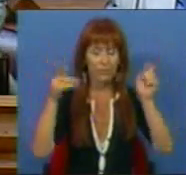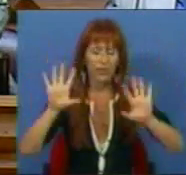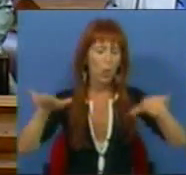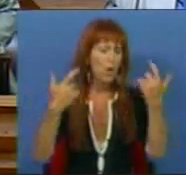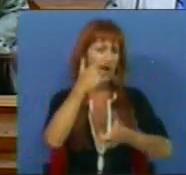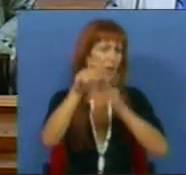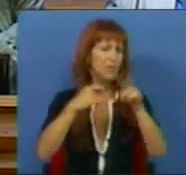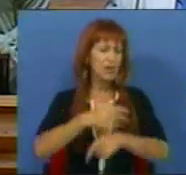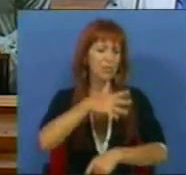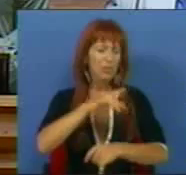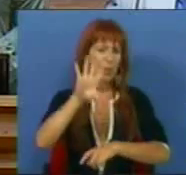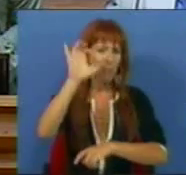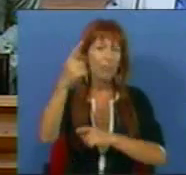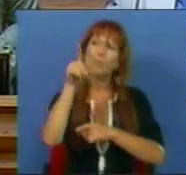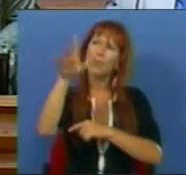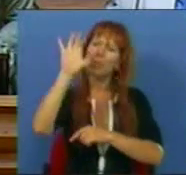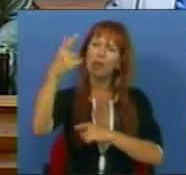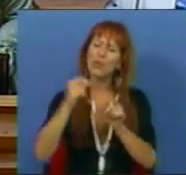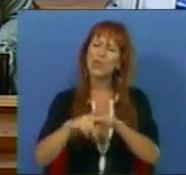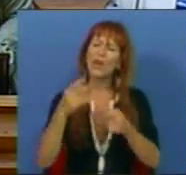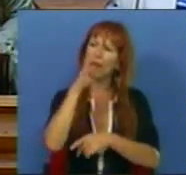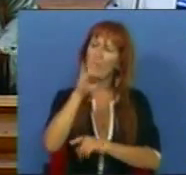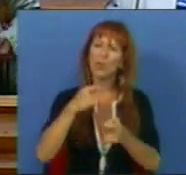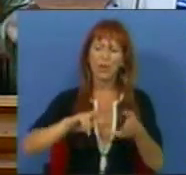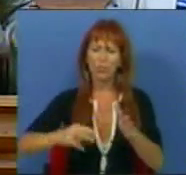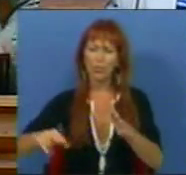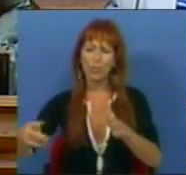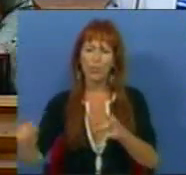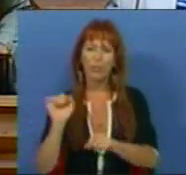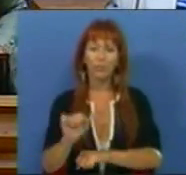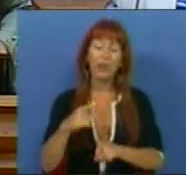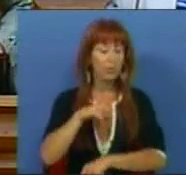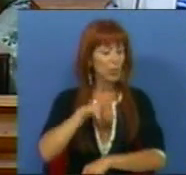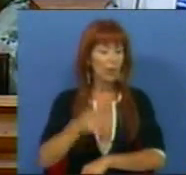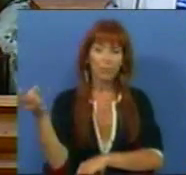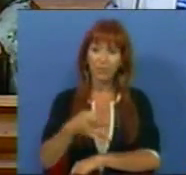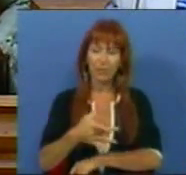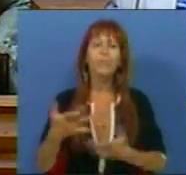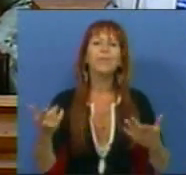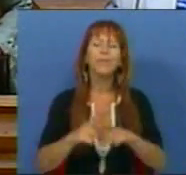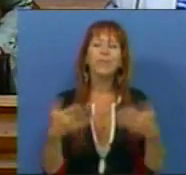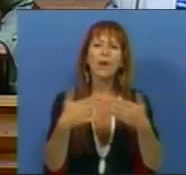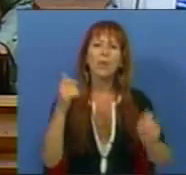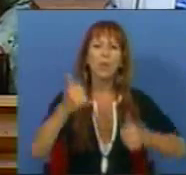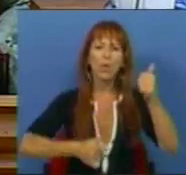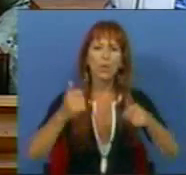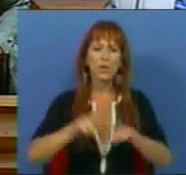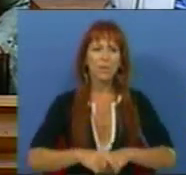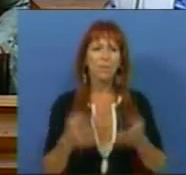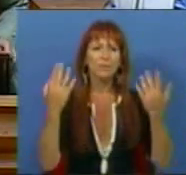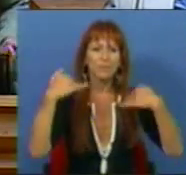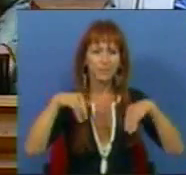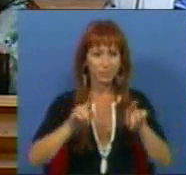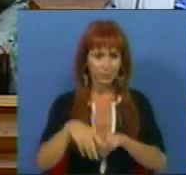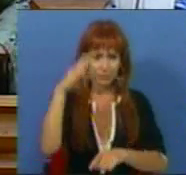qualquer pessoa a apontar um país que tenha tido uma atitude mais reformista do que Portugal. Abriu o concurso,